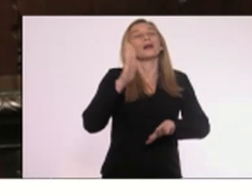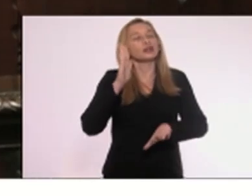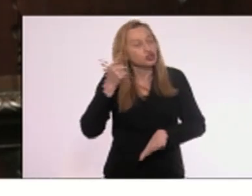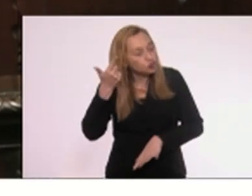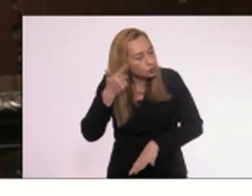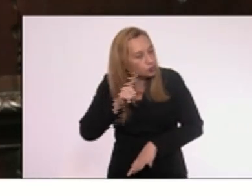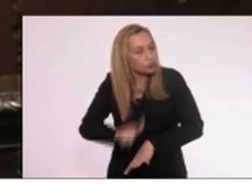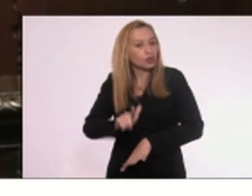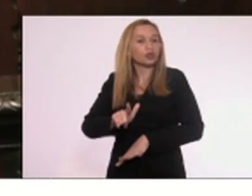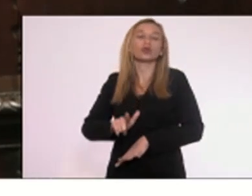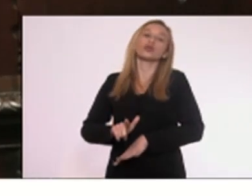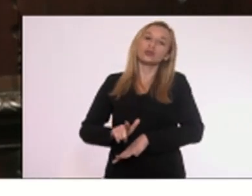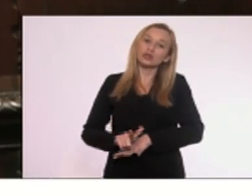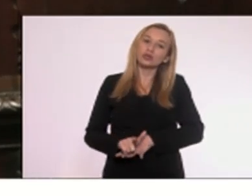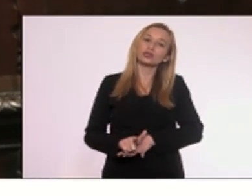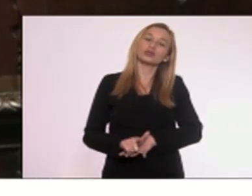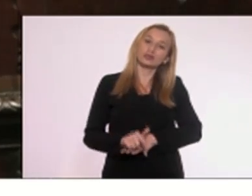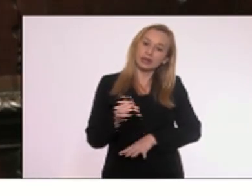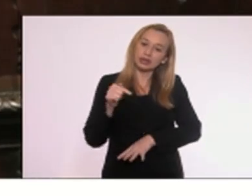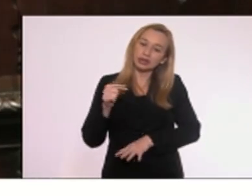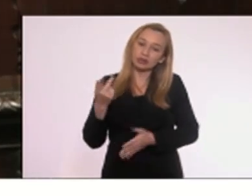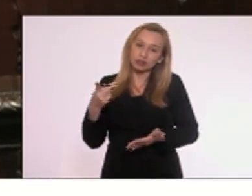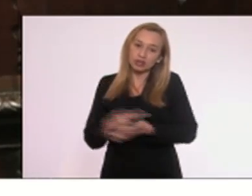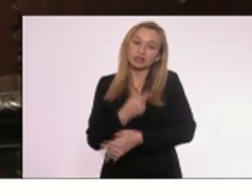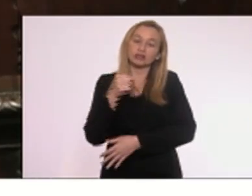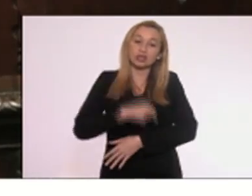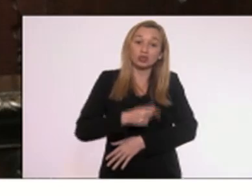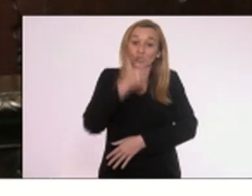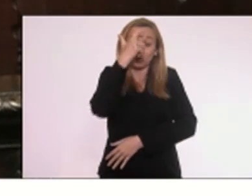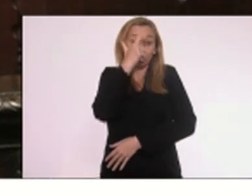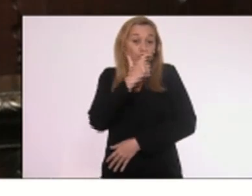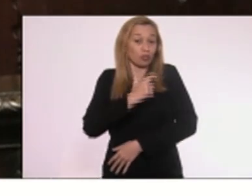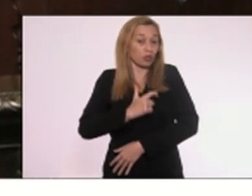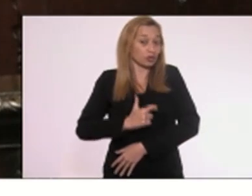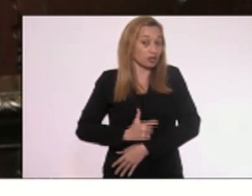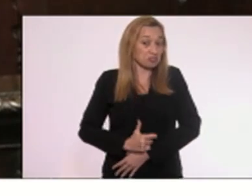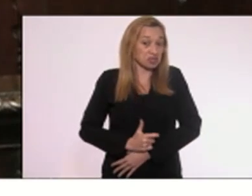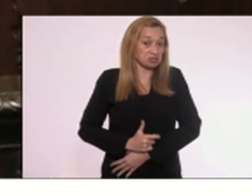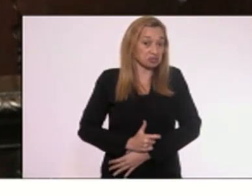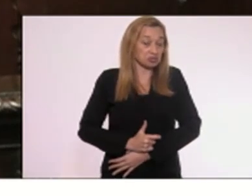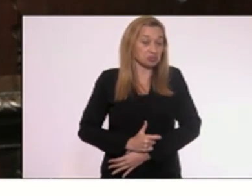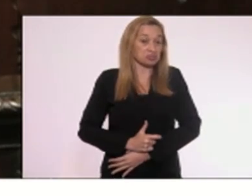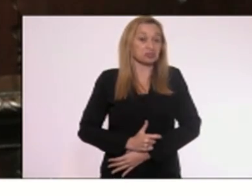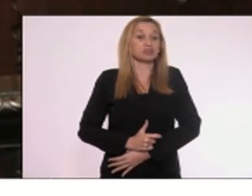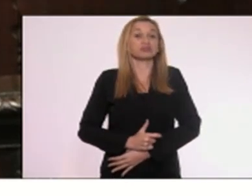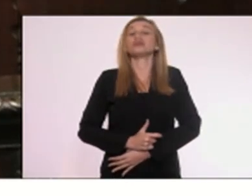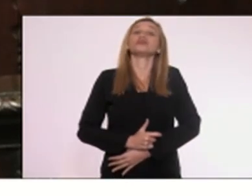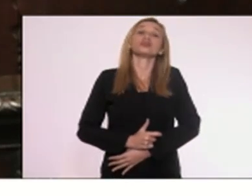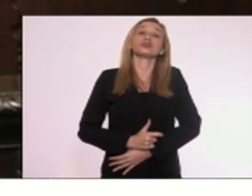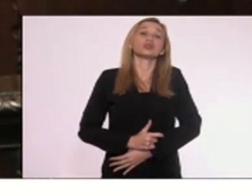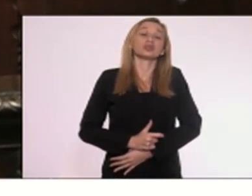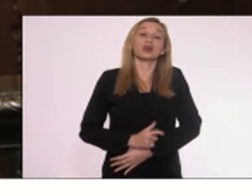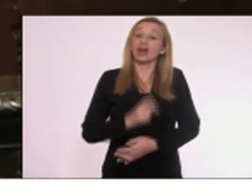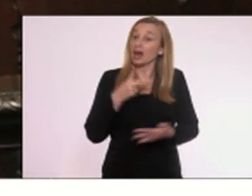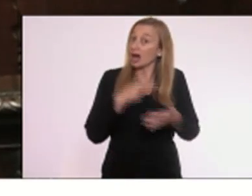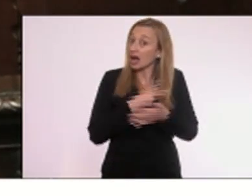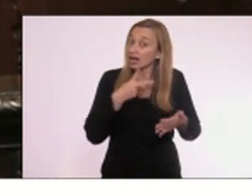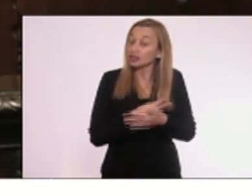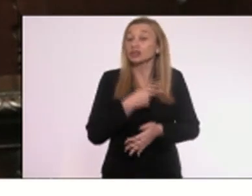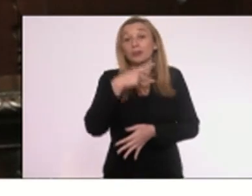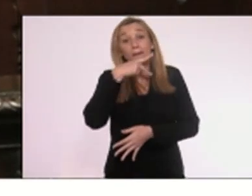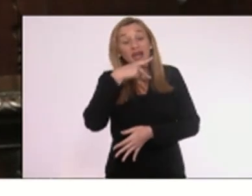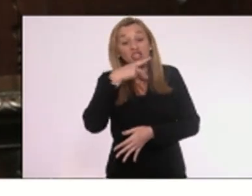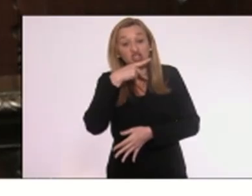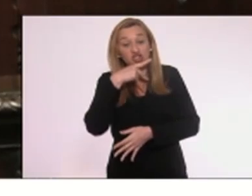uma vez percebemos aqui um comportamento nefasto, um comportamento desonesto de partidos